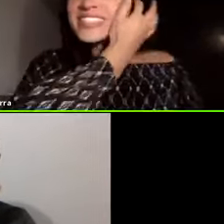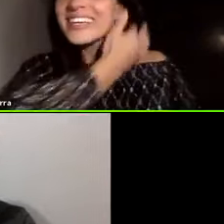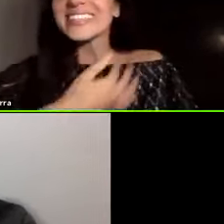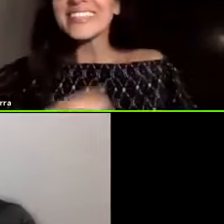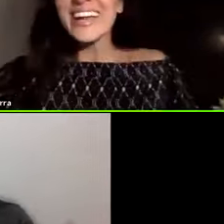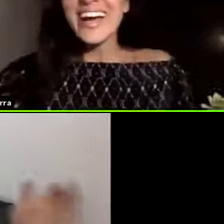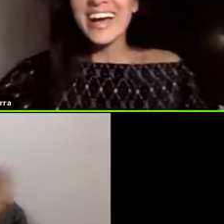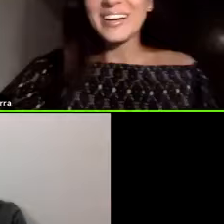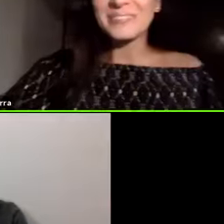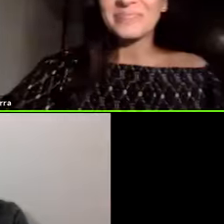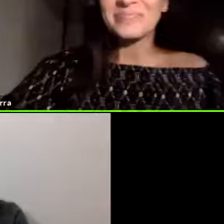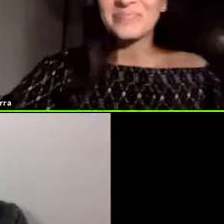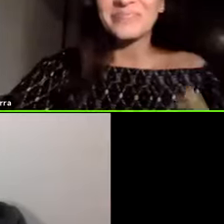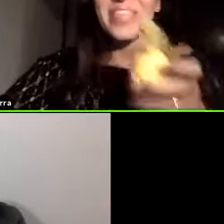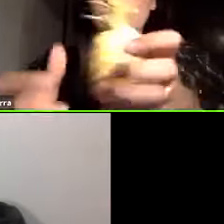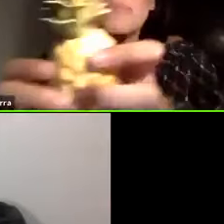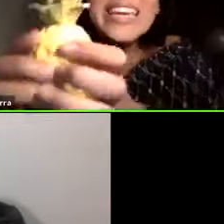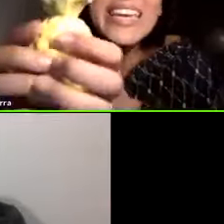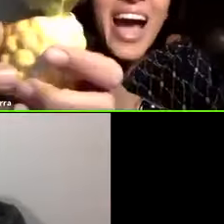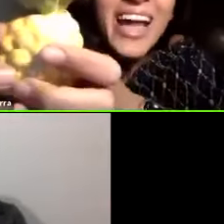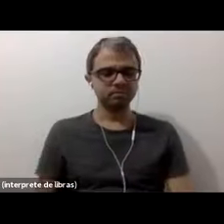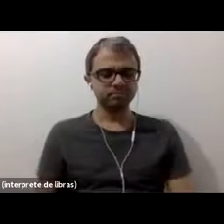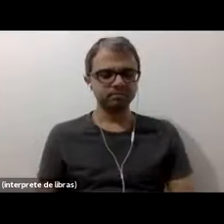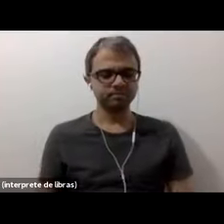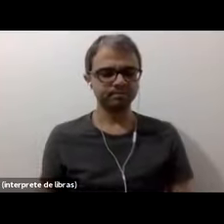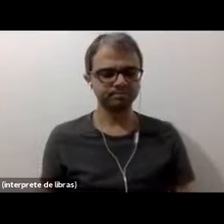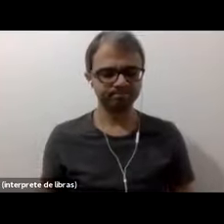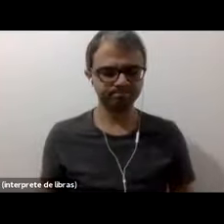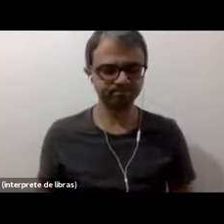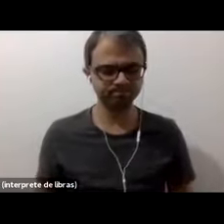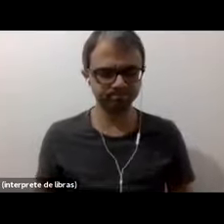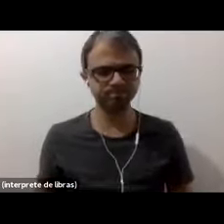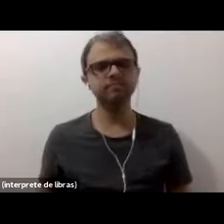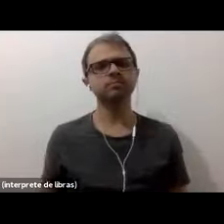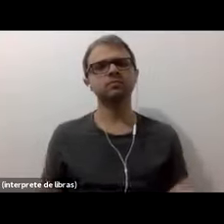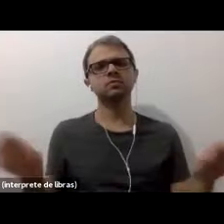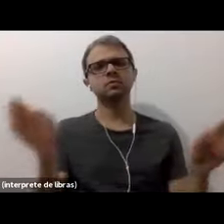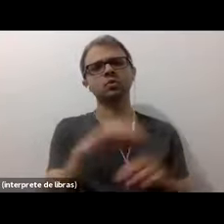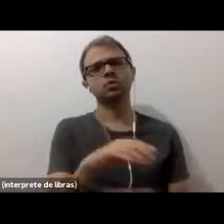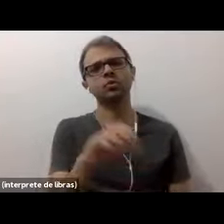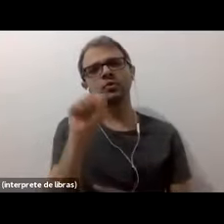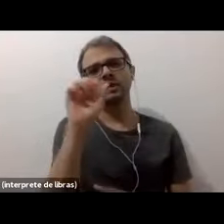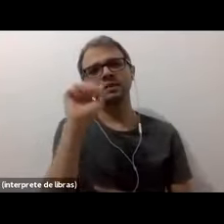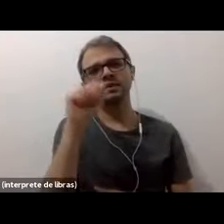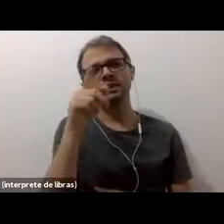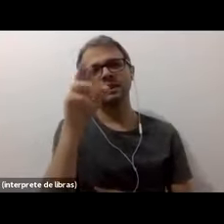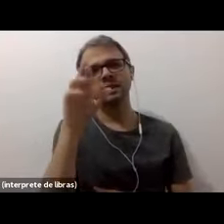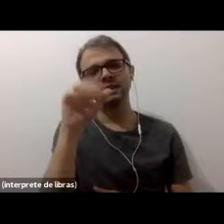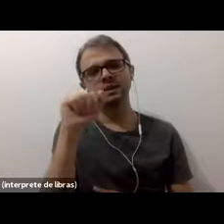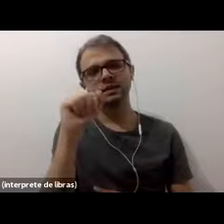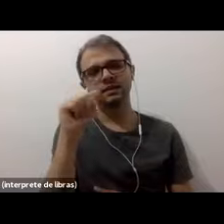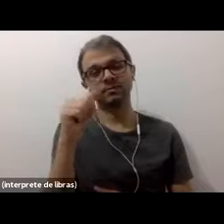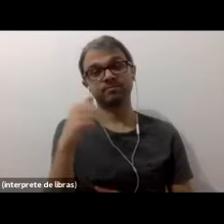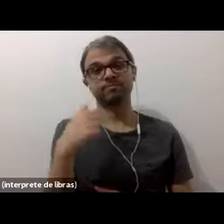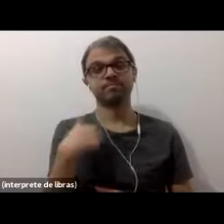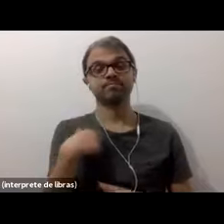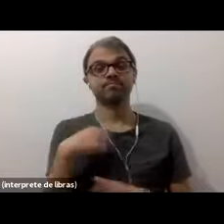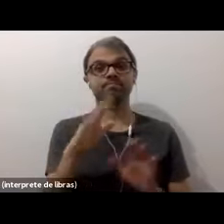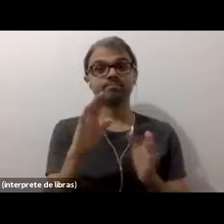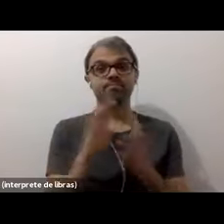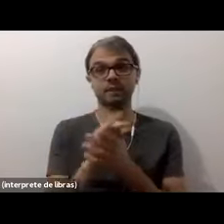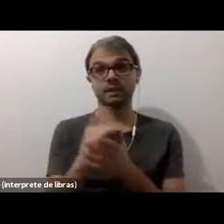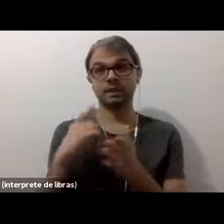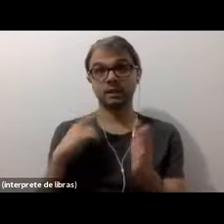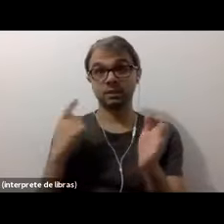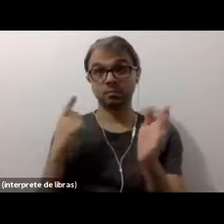Oi, Sandra, obrigada, estou pegando aqui. Gente, a live